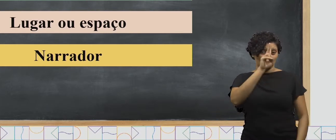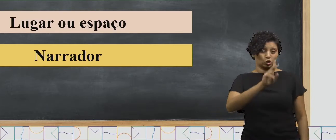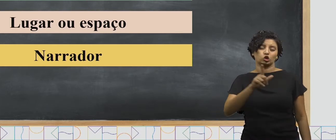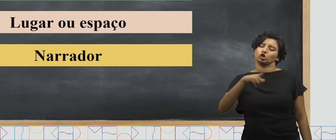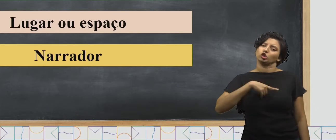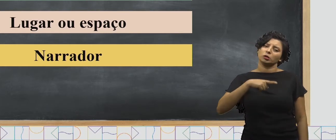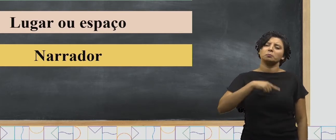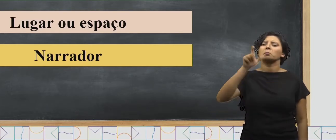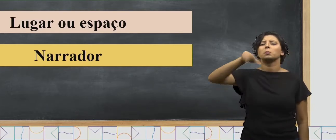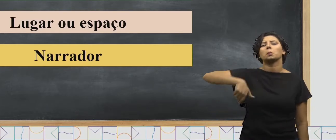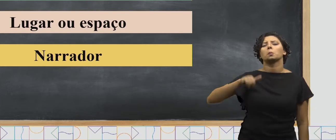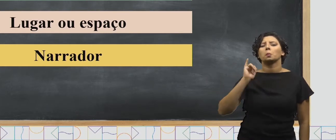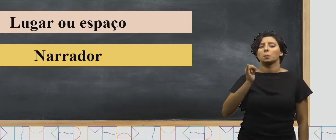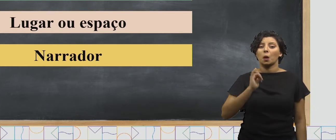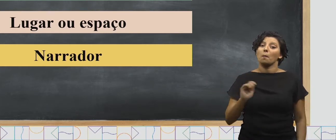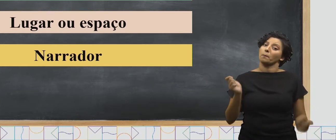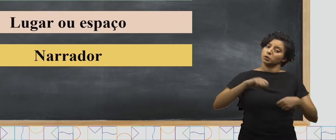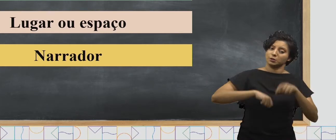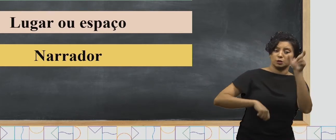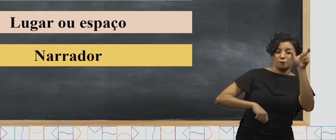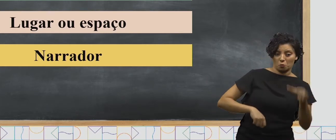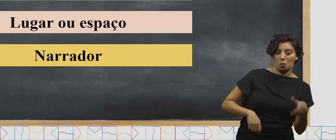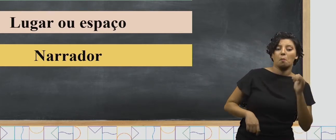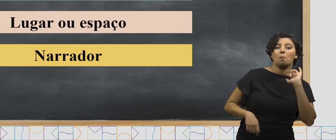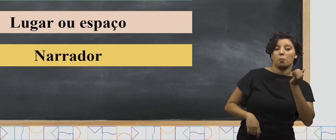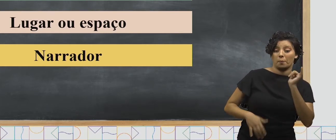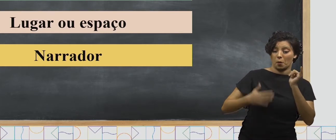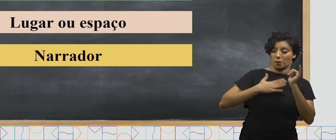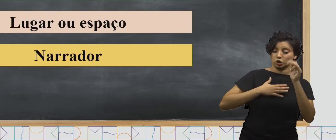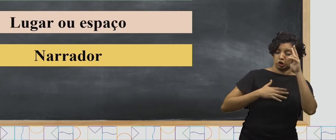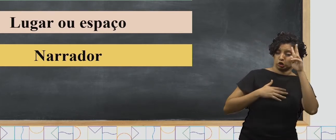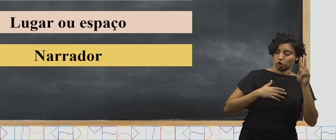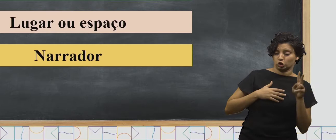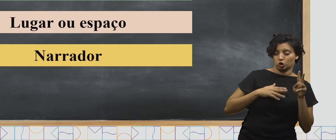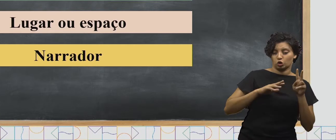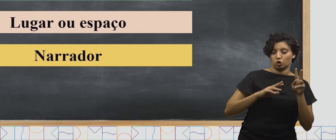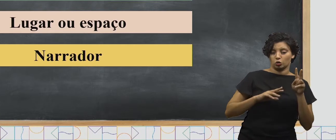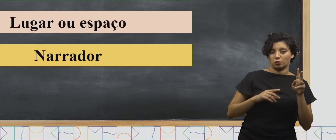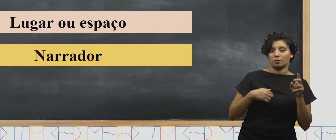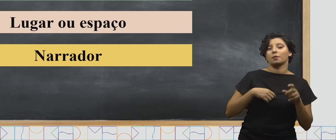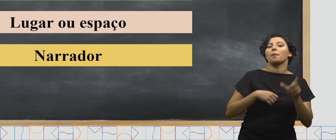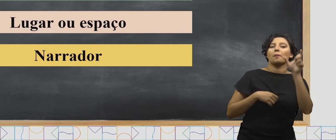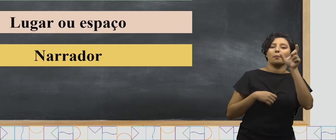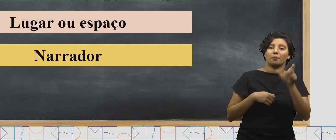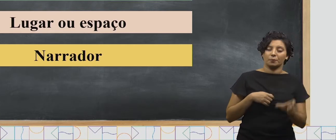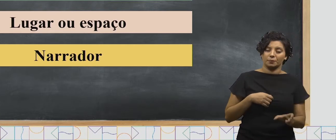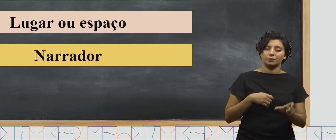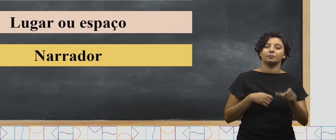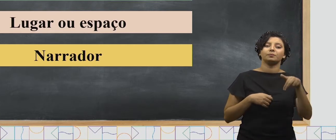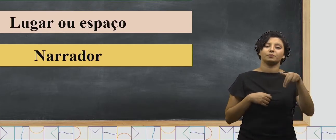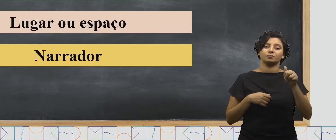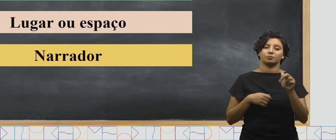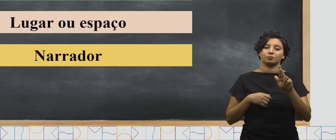narrada por alguém. O personagem pode contar a própria história, ele chama-se de